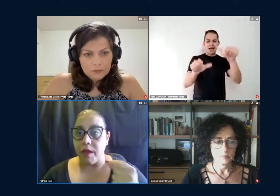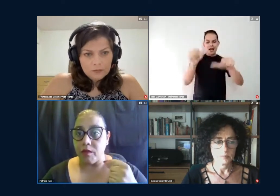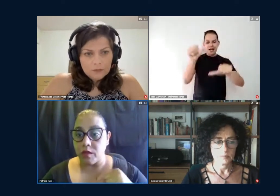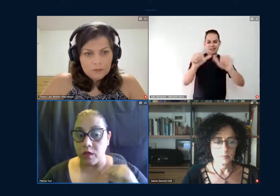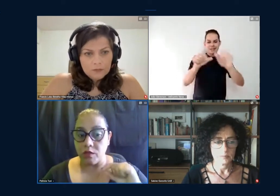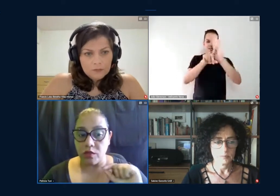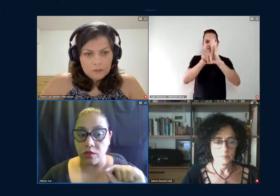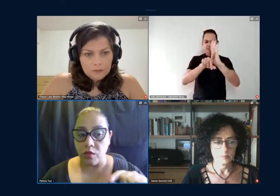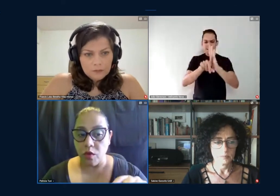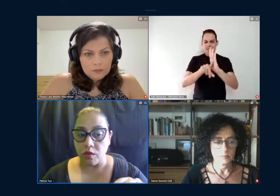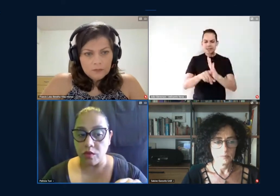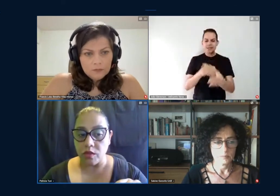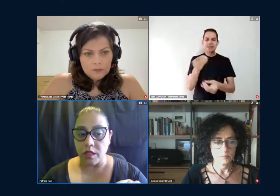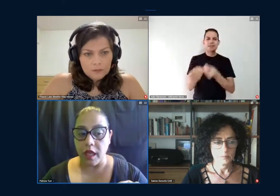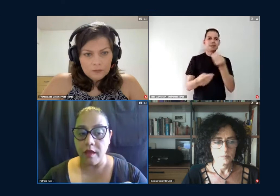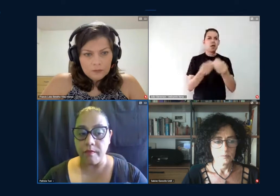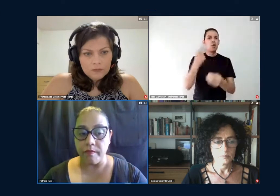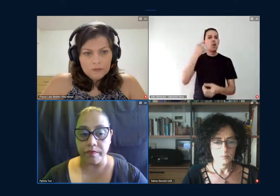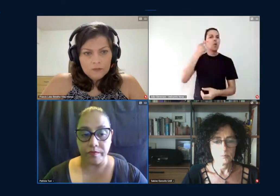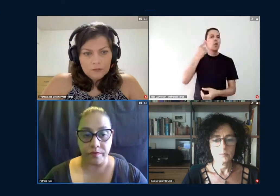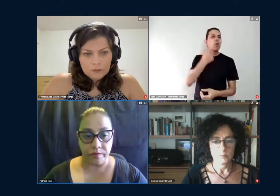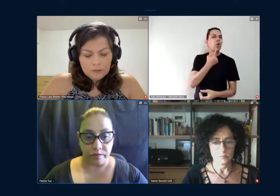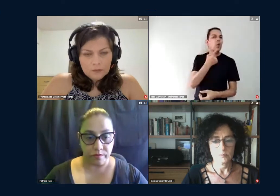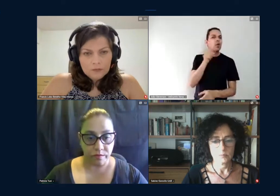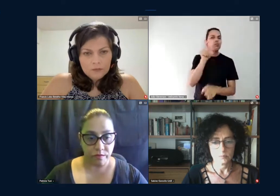repercussão dos surdos, né?